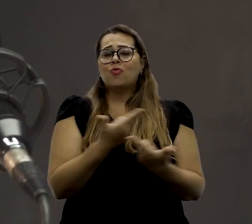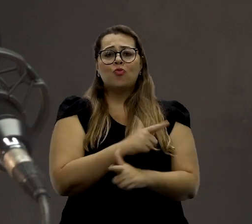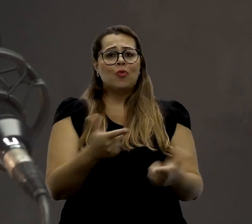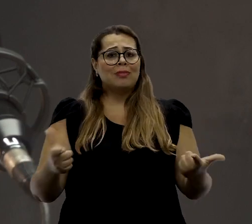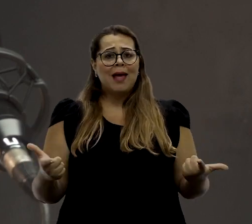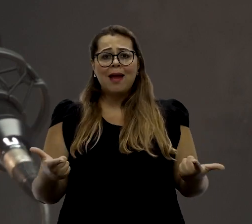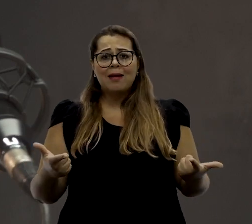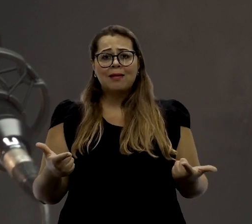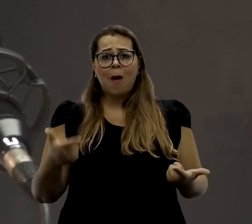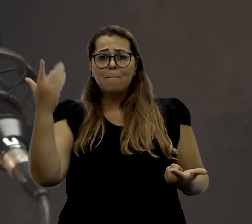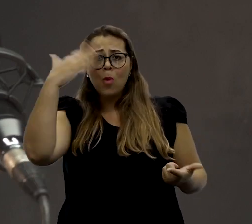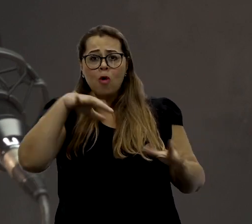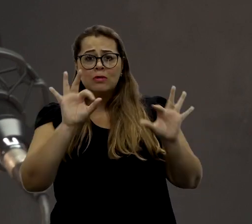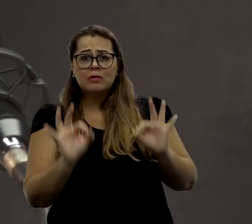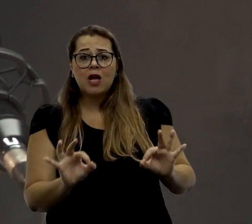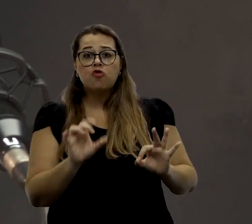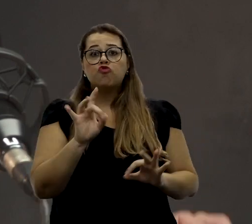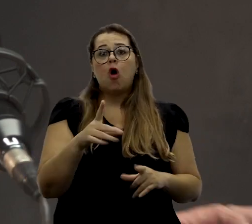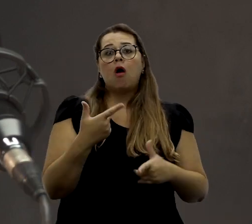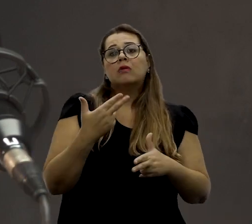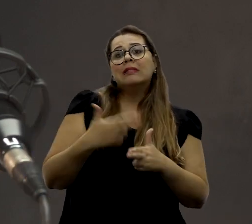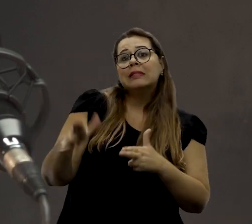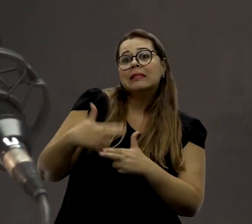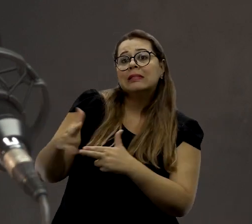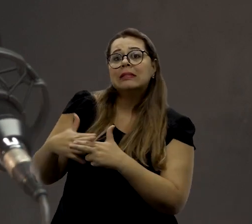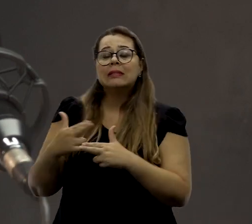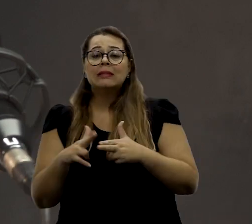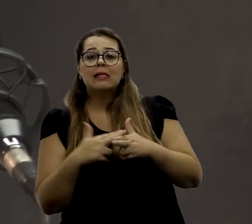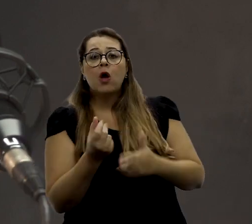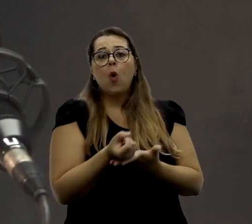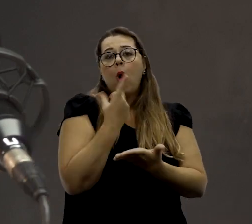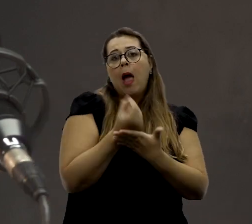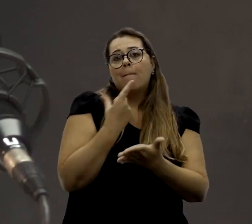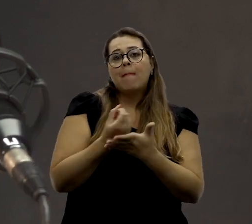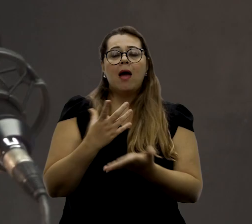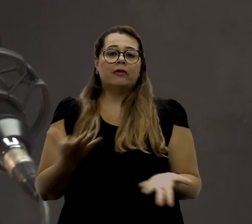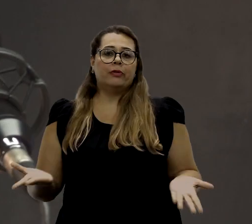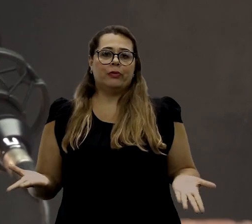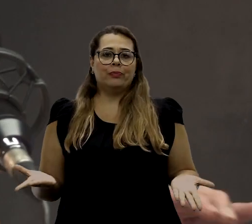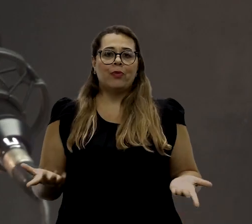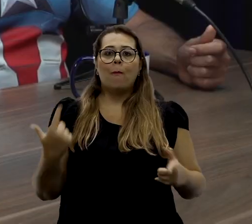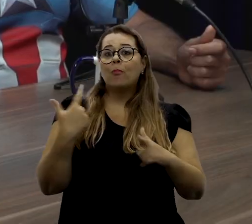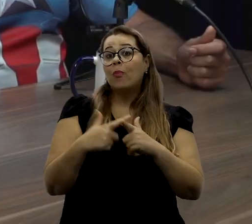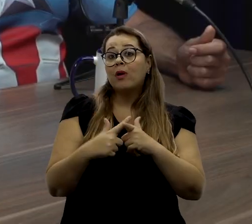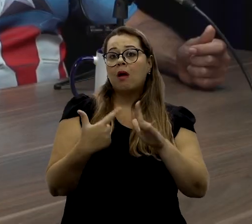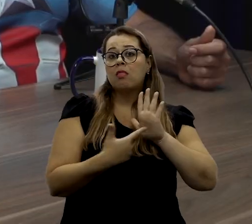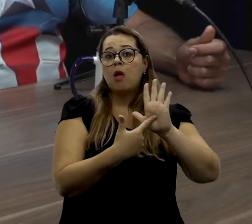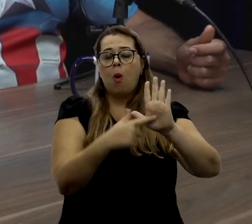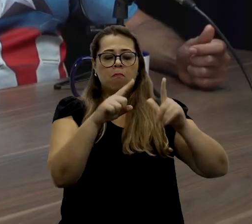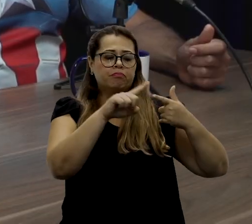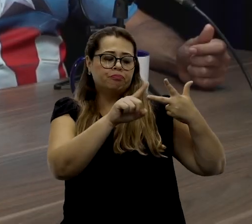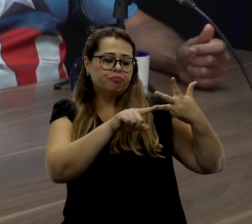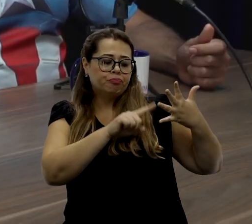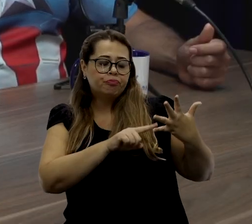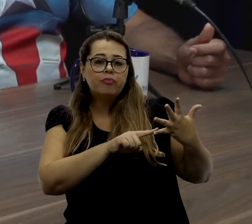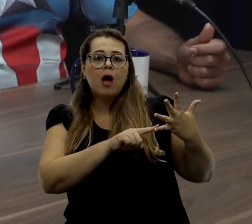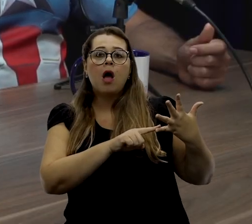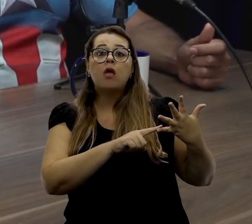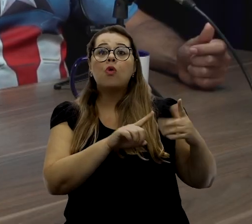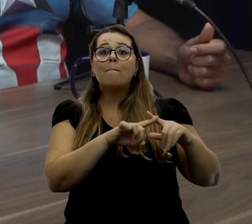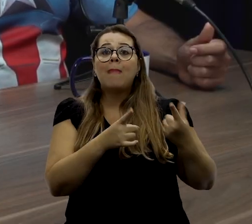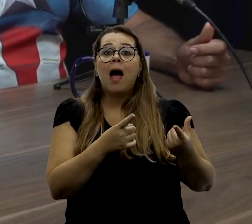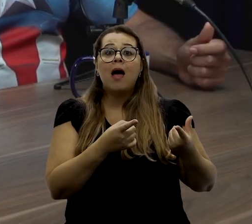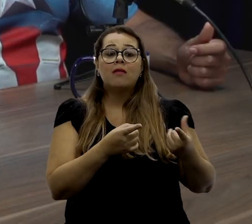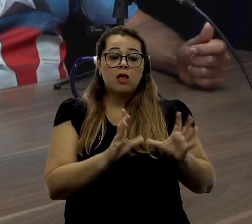tratamento, tomando remédio, porque estão enquadradas de alguma forma numa patologia, porque apresentam determinados sintomas e, por